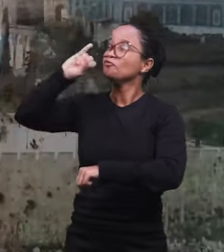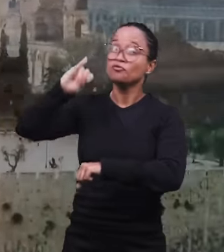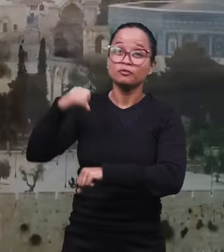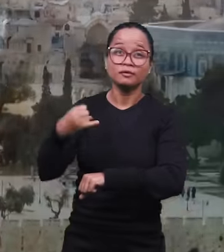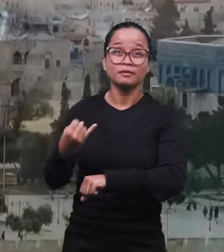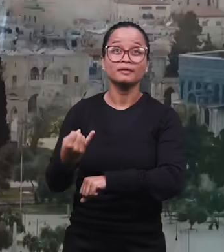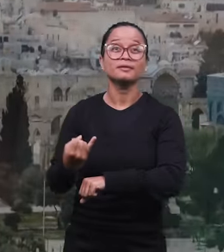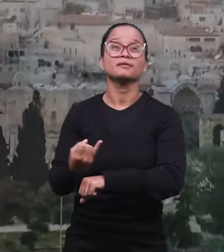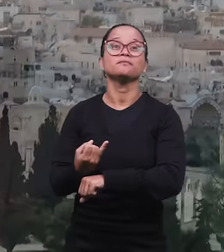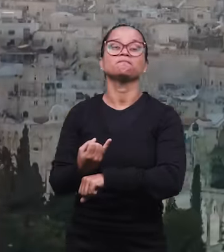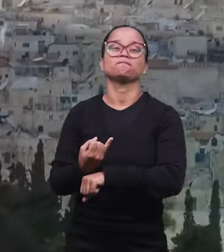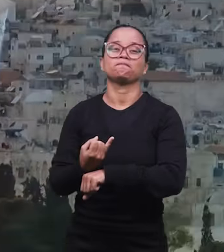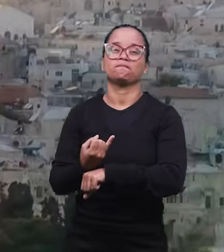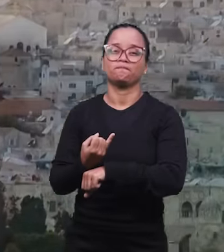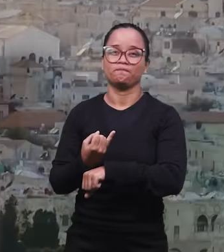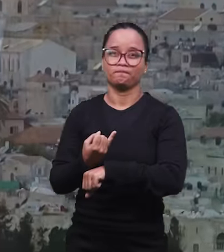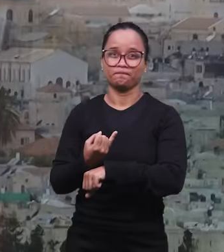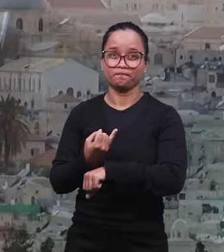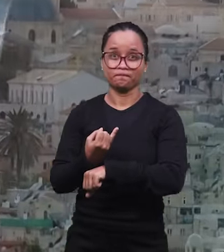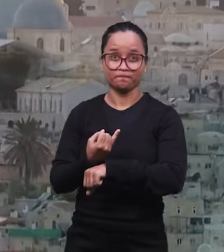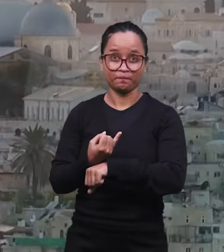Jerusalém,